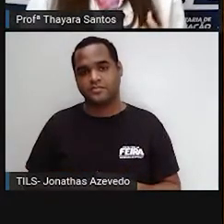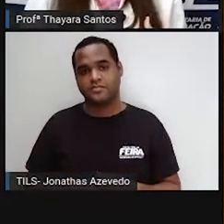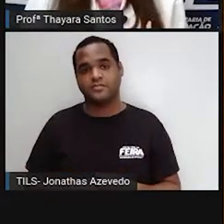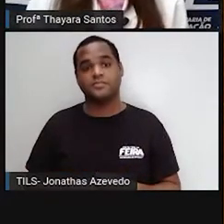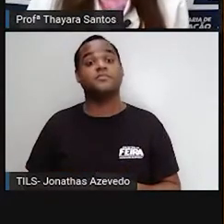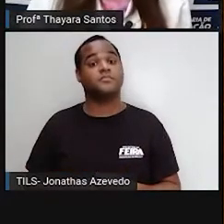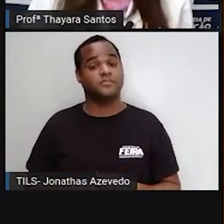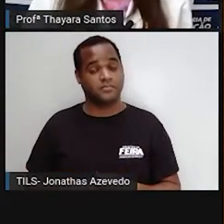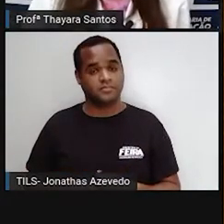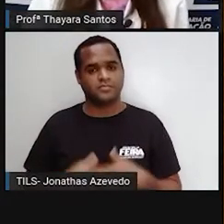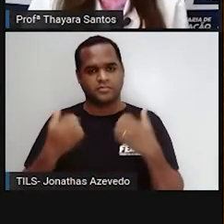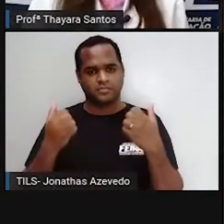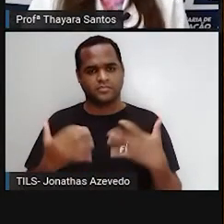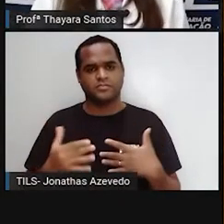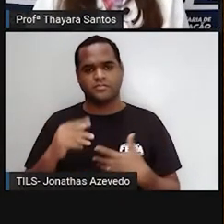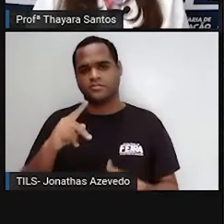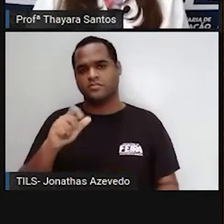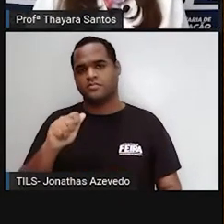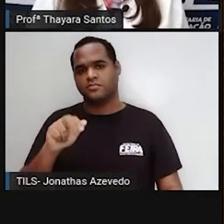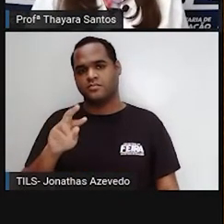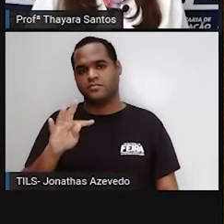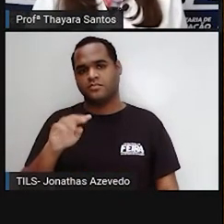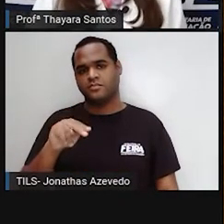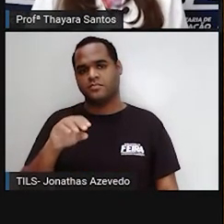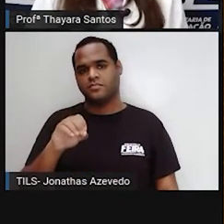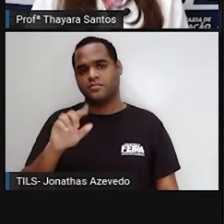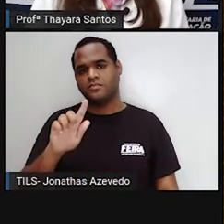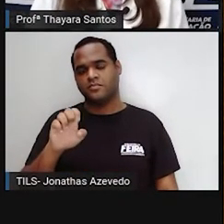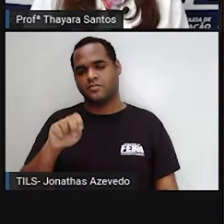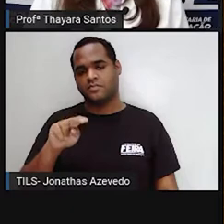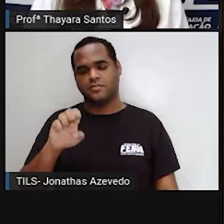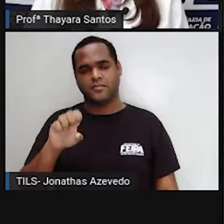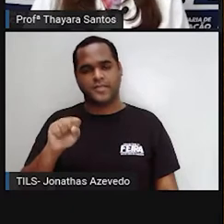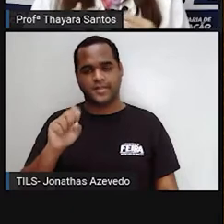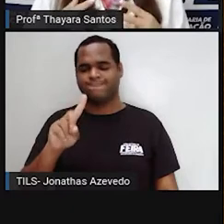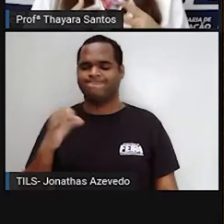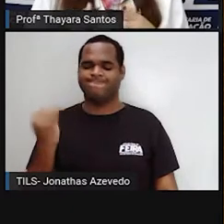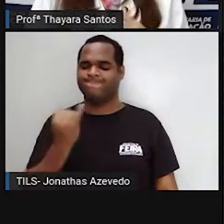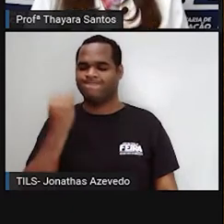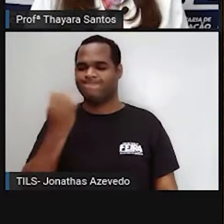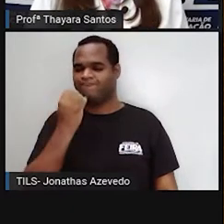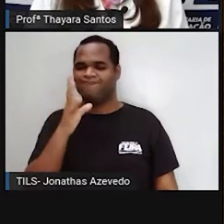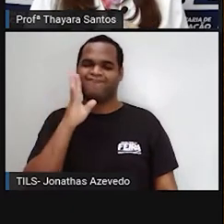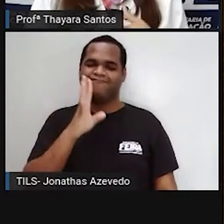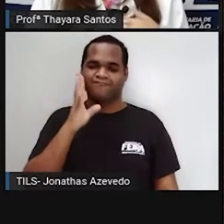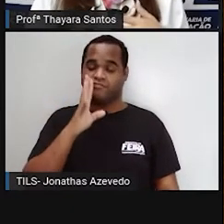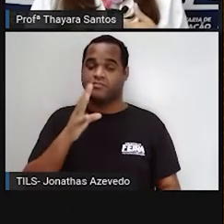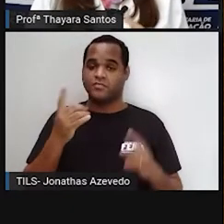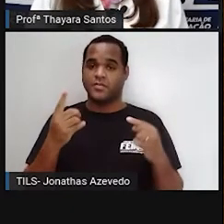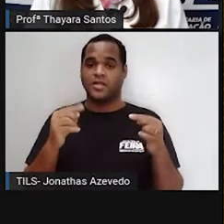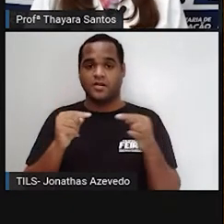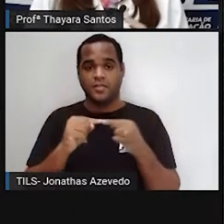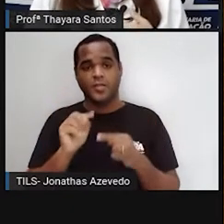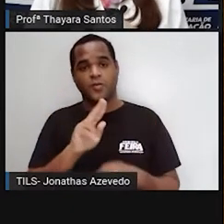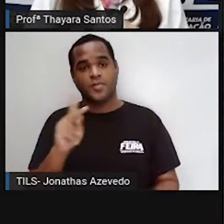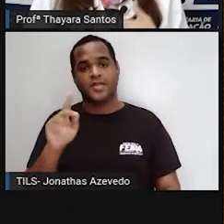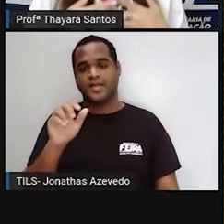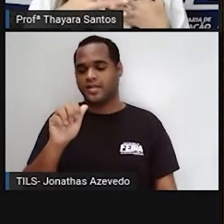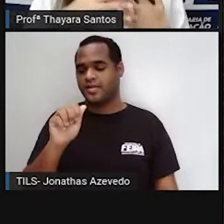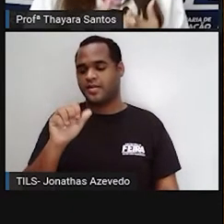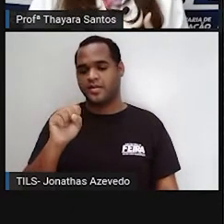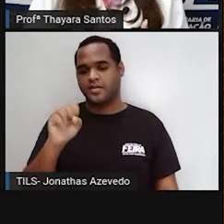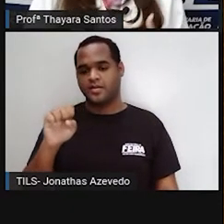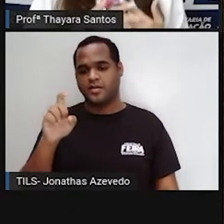Agora a gente vai falar sobre a partenogênese, que é um tipo de reprodução que é muito interessante também. É um tipo de reprodução assexuada, onde